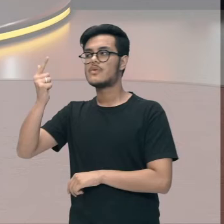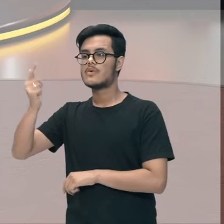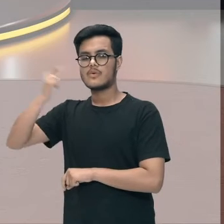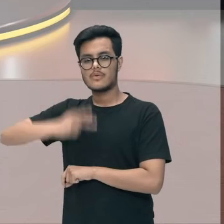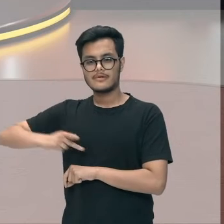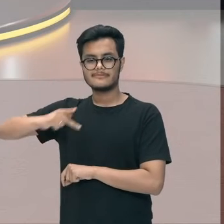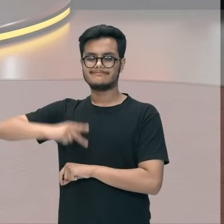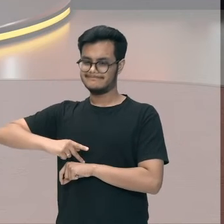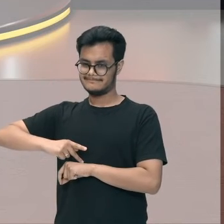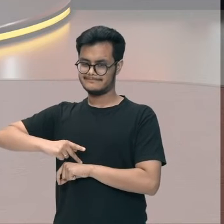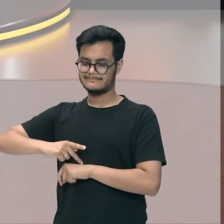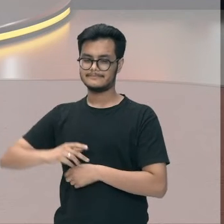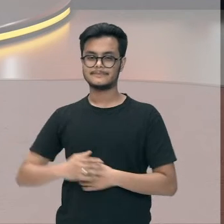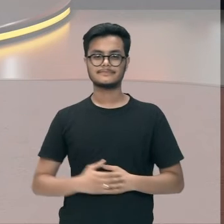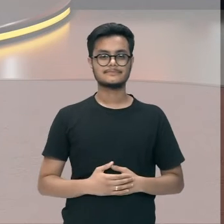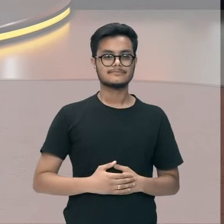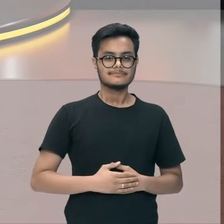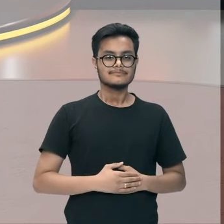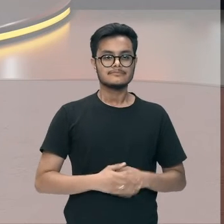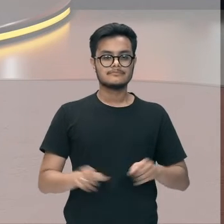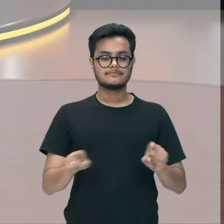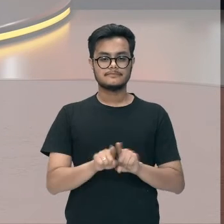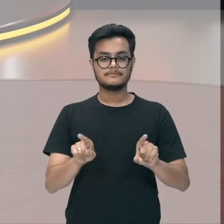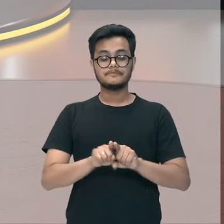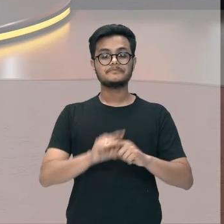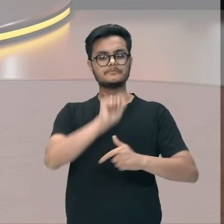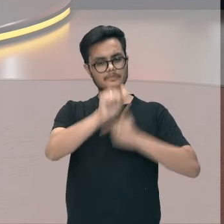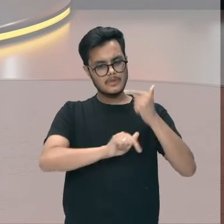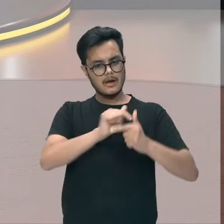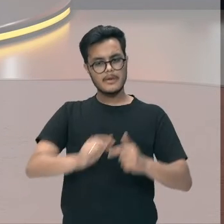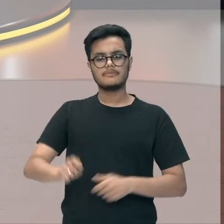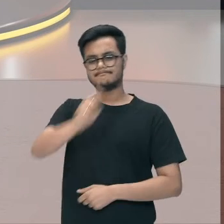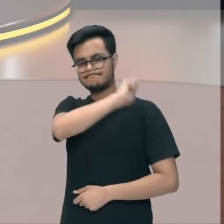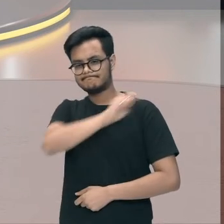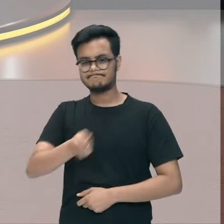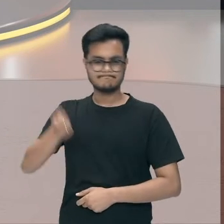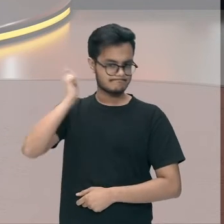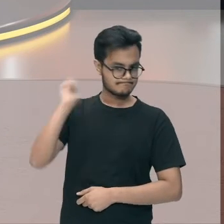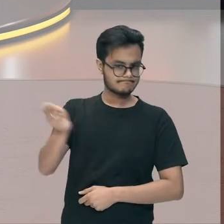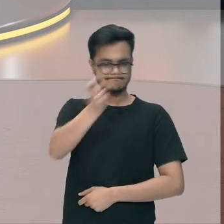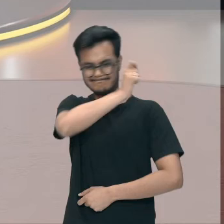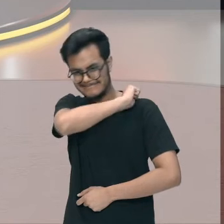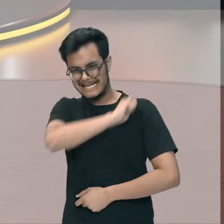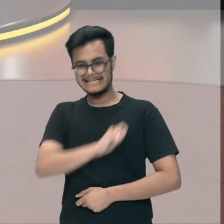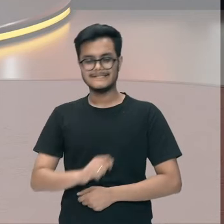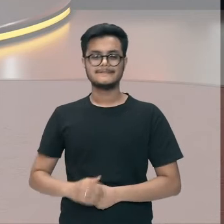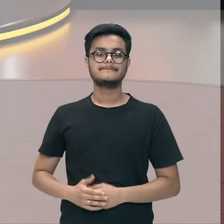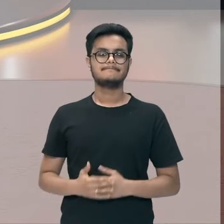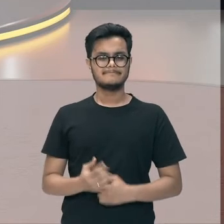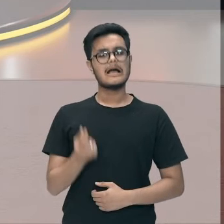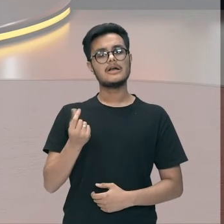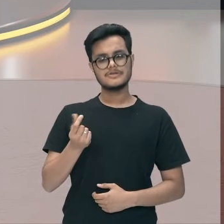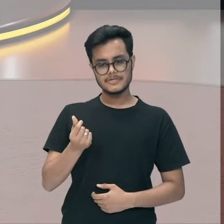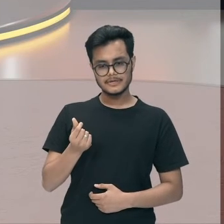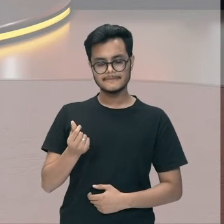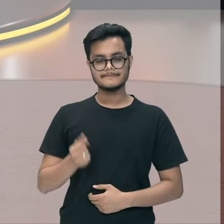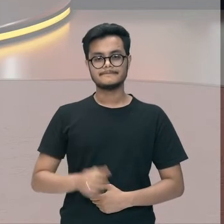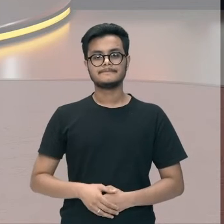Visando a exportação. Depois, o trabalho escravo, baseado na mão de obra escrava, de negros